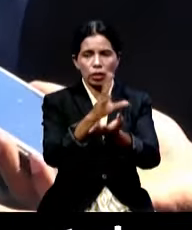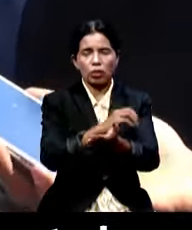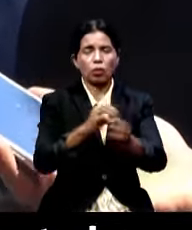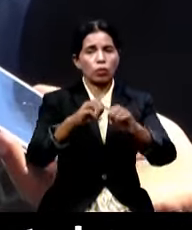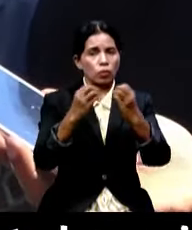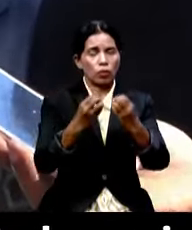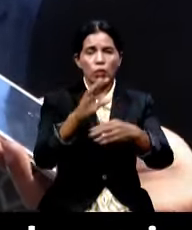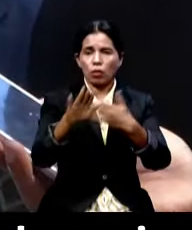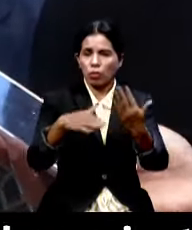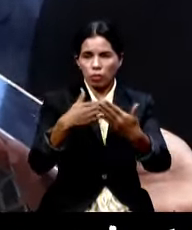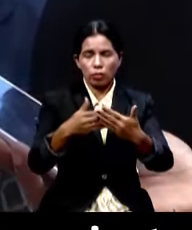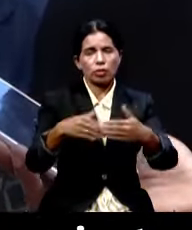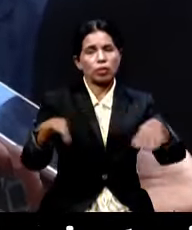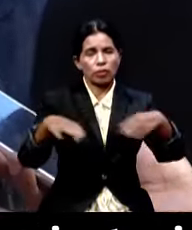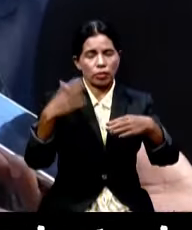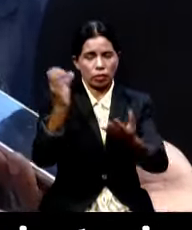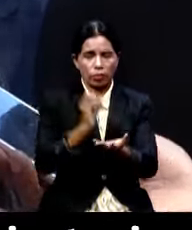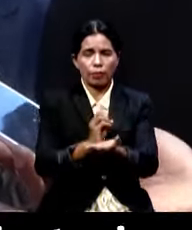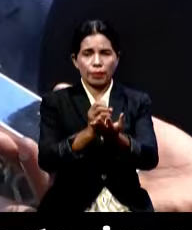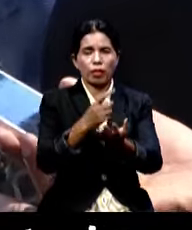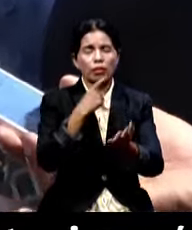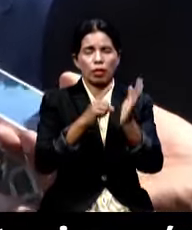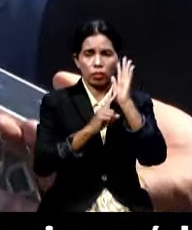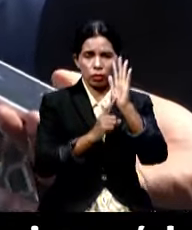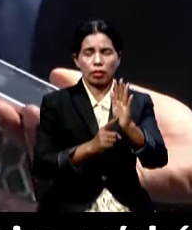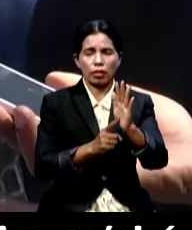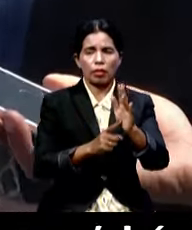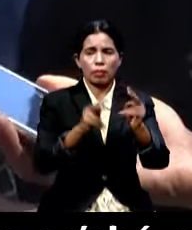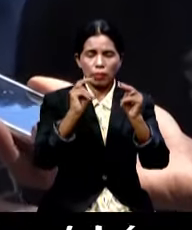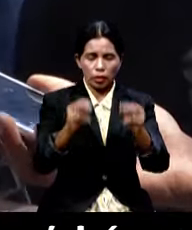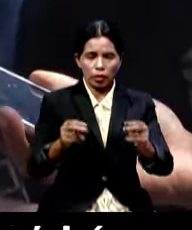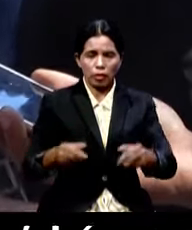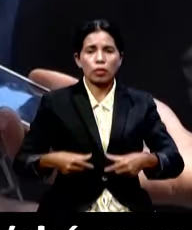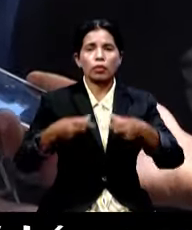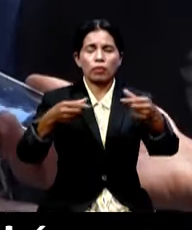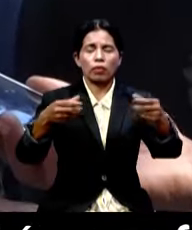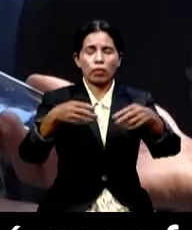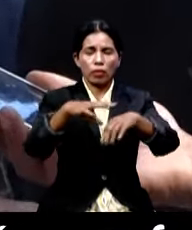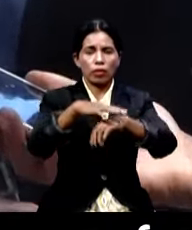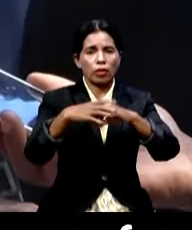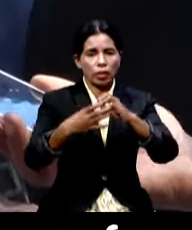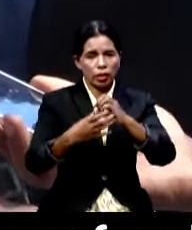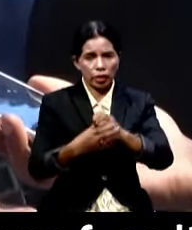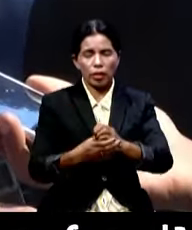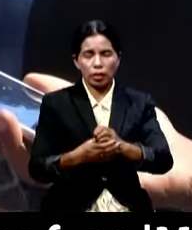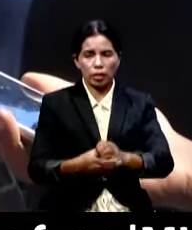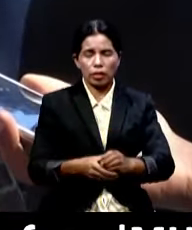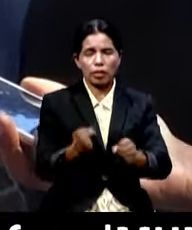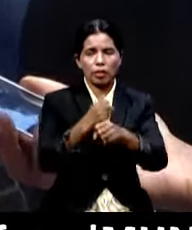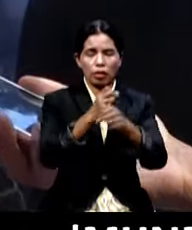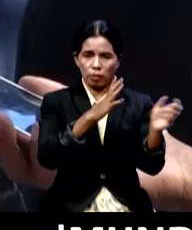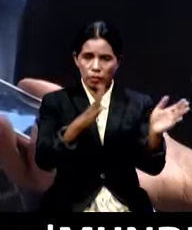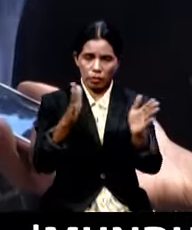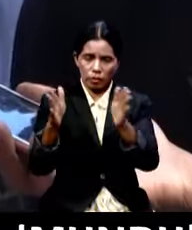rewa tambane maka atau formalize dane precisa iha atribusang rai i ohing ita halo na prosesu seremonia